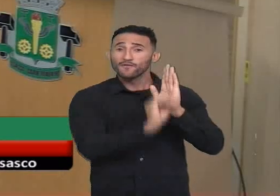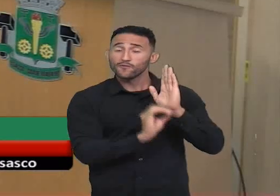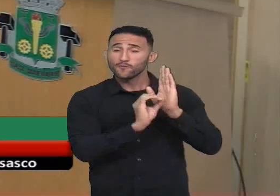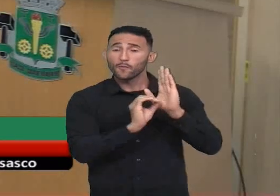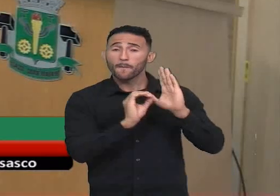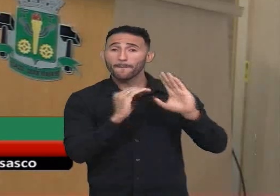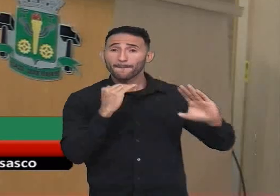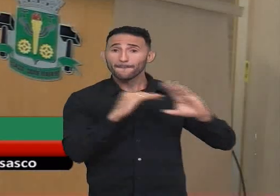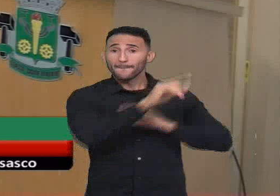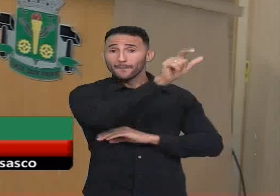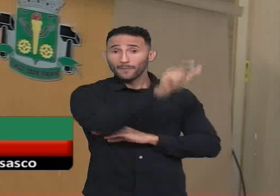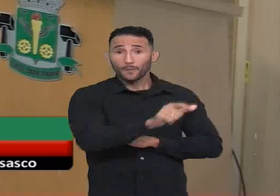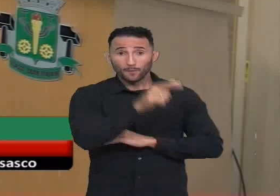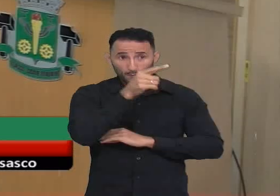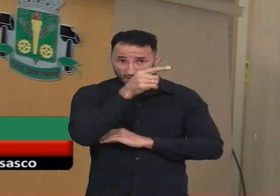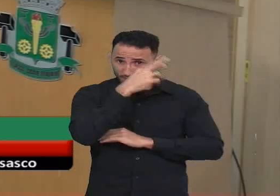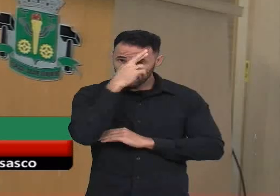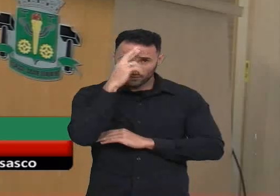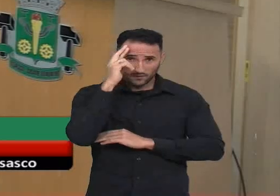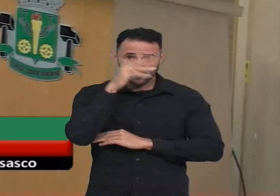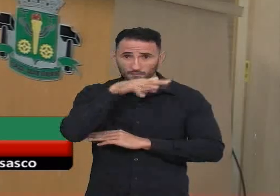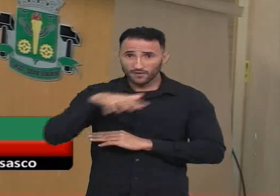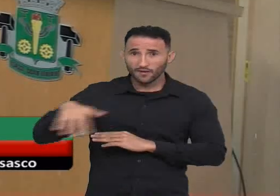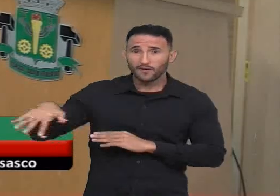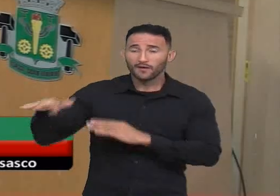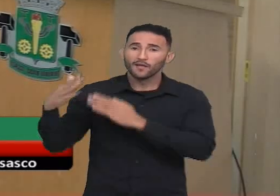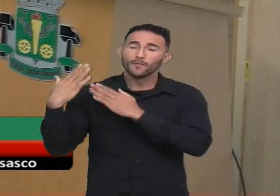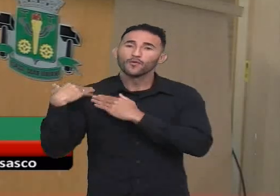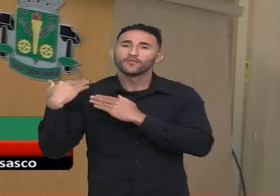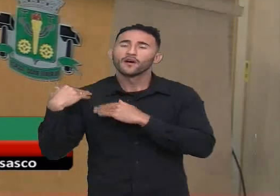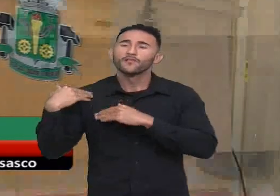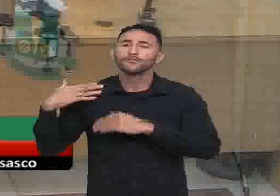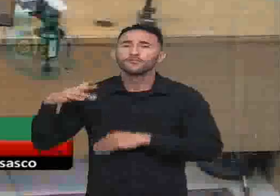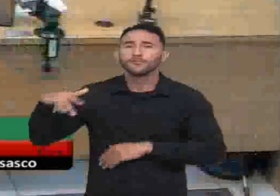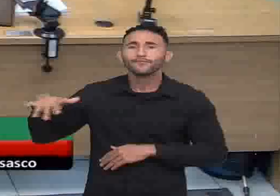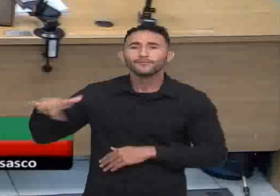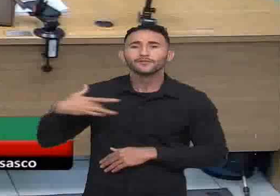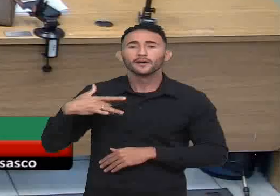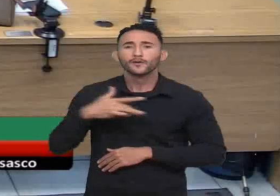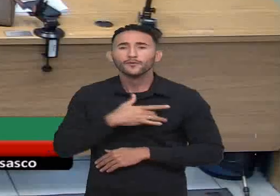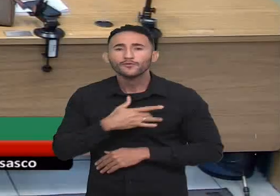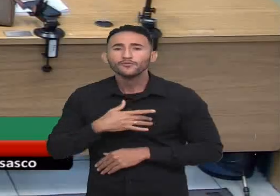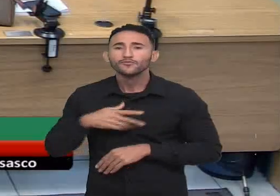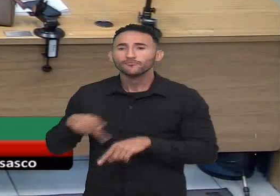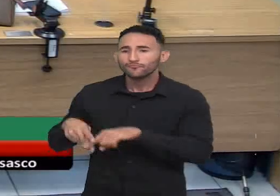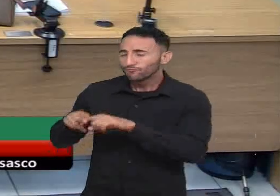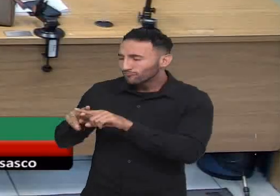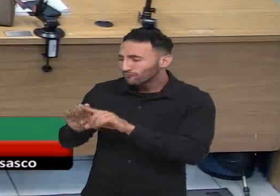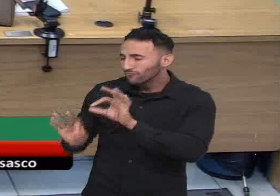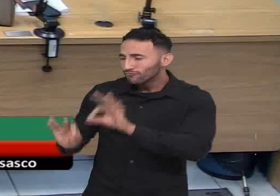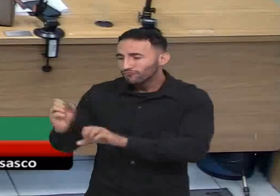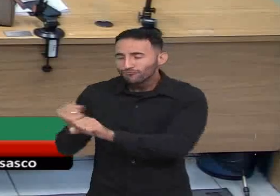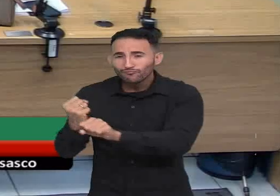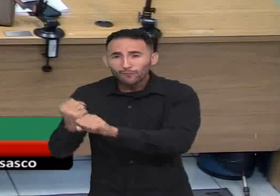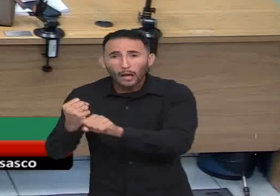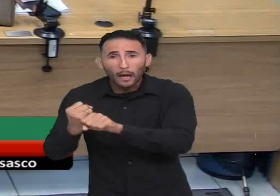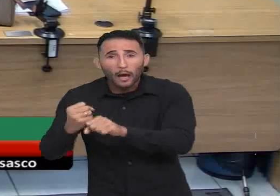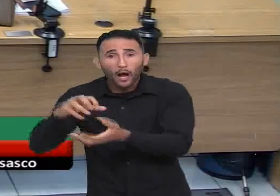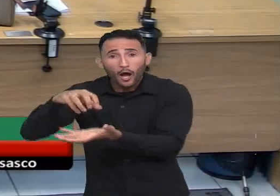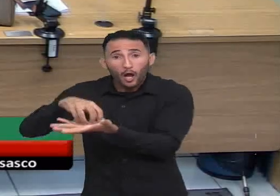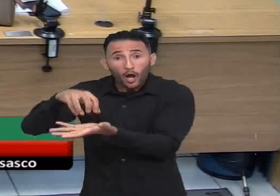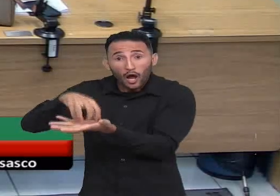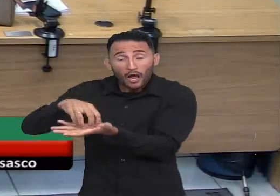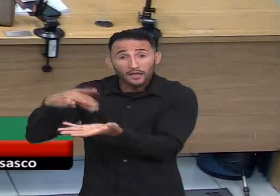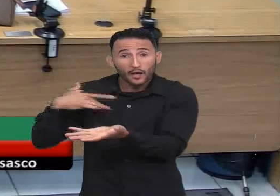senhor prefeito para que determine ao setor competente de saúde reparos na Policlínica Zona Norte,